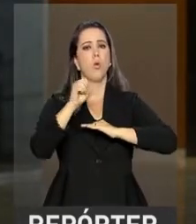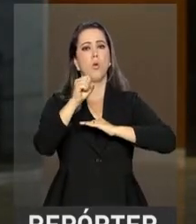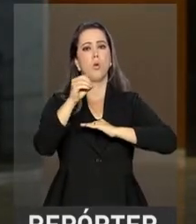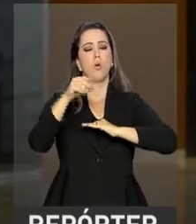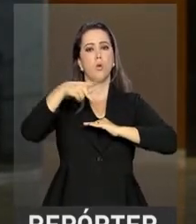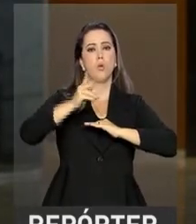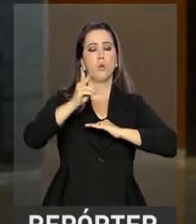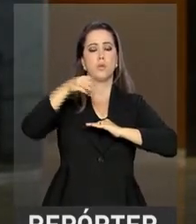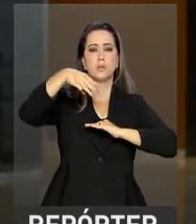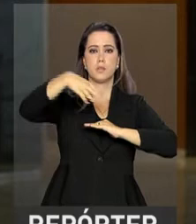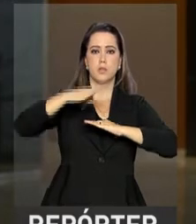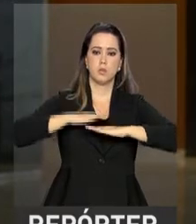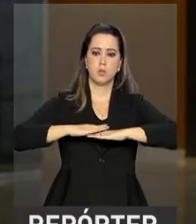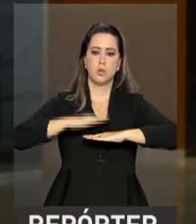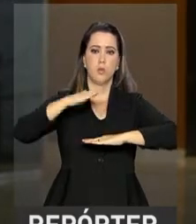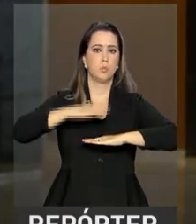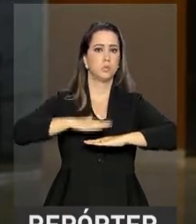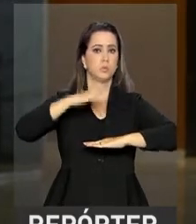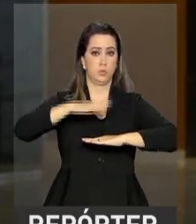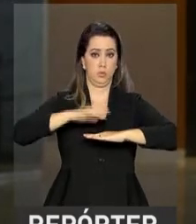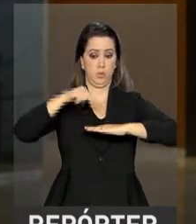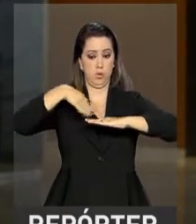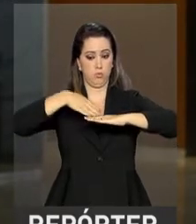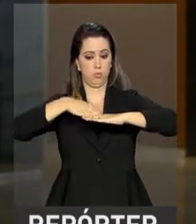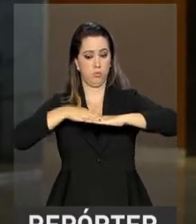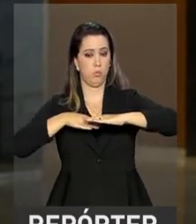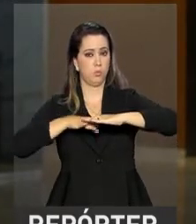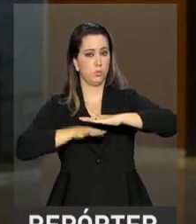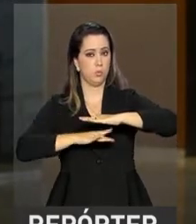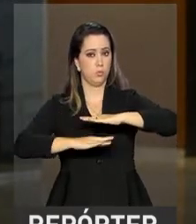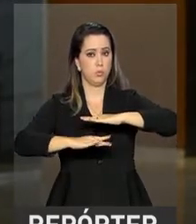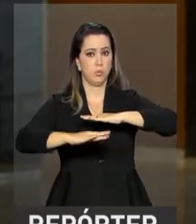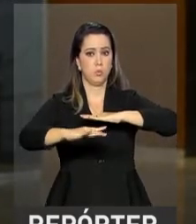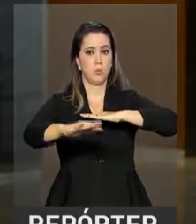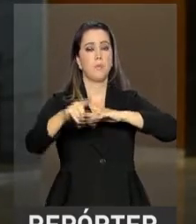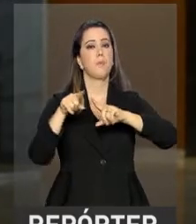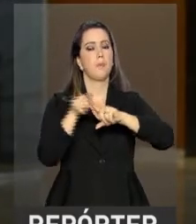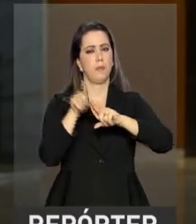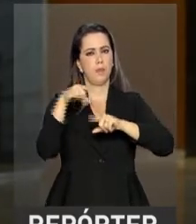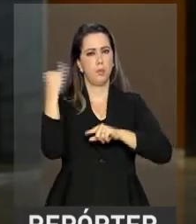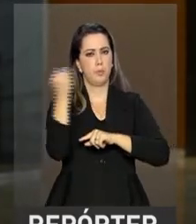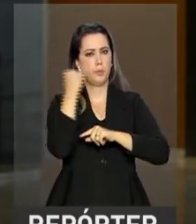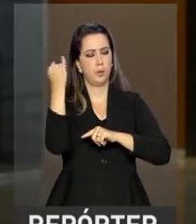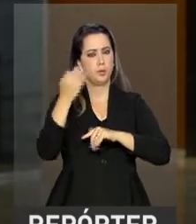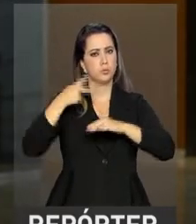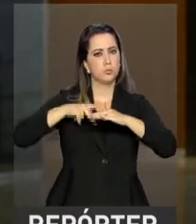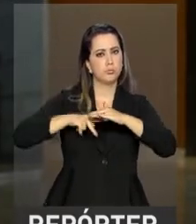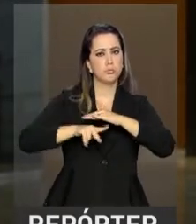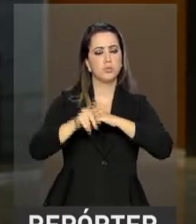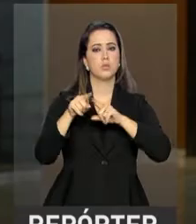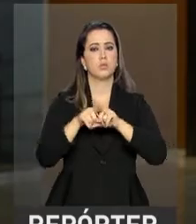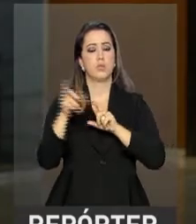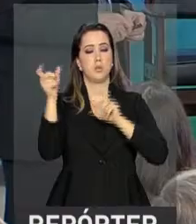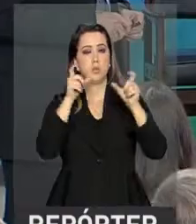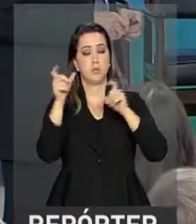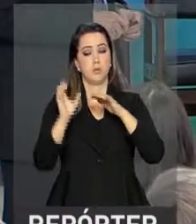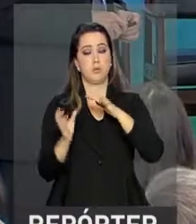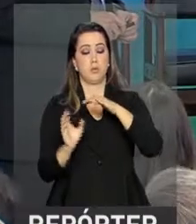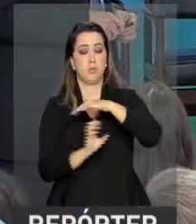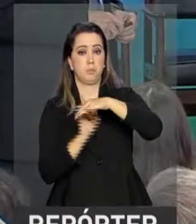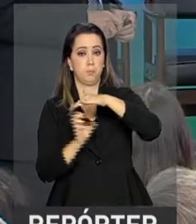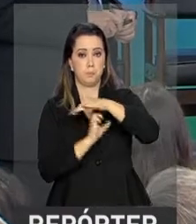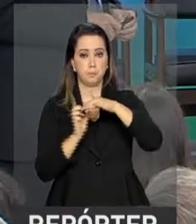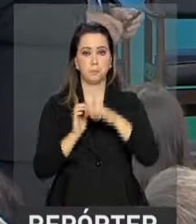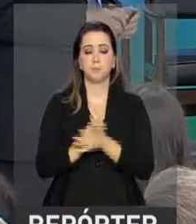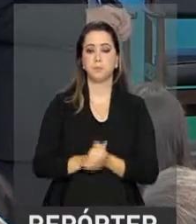a área do pré sal tem enorme potencial para exploração e o governo pretende atrair mais investidores foram